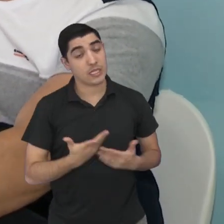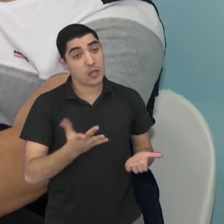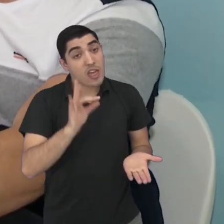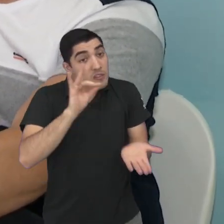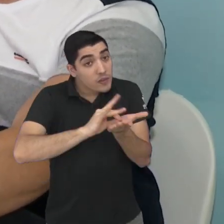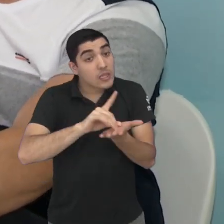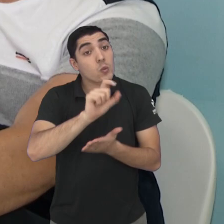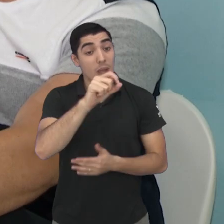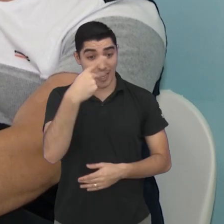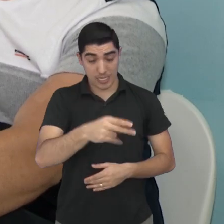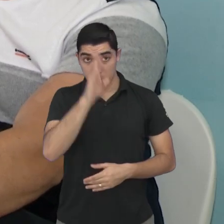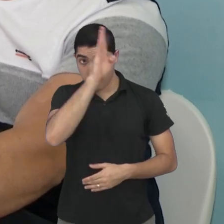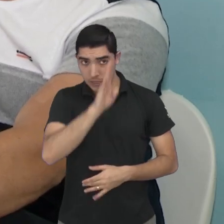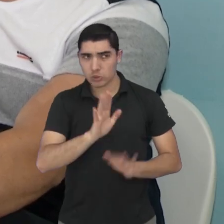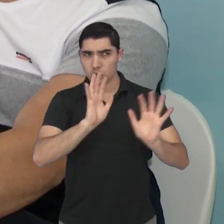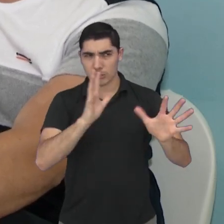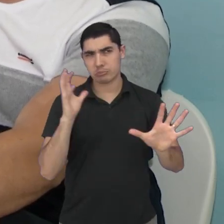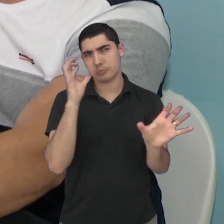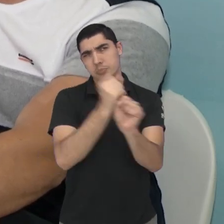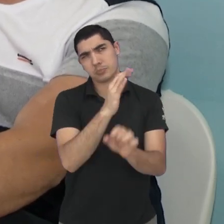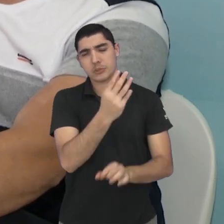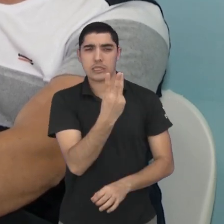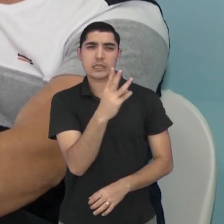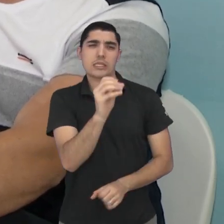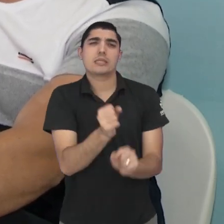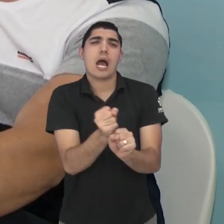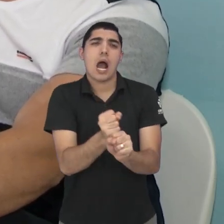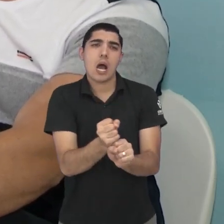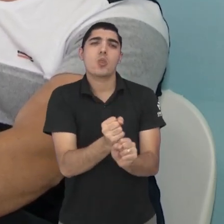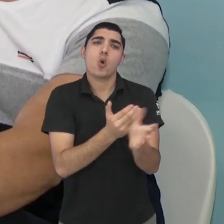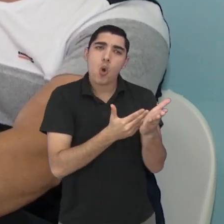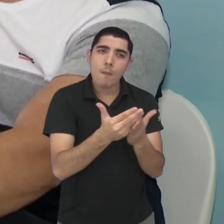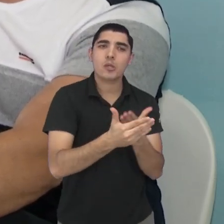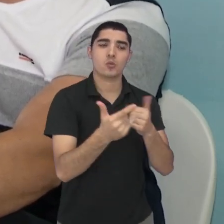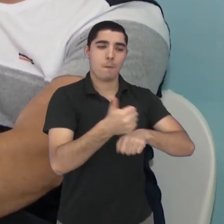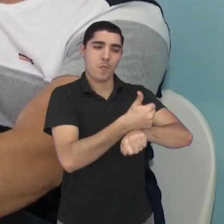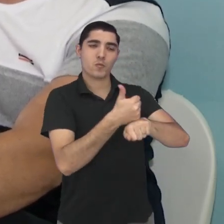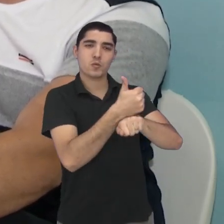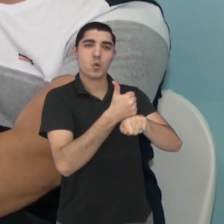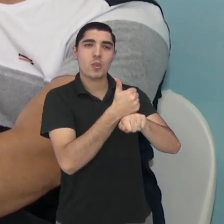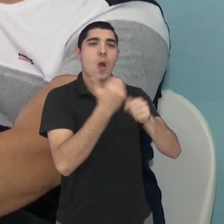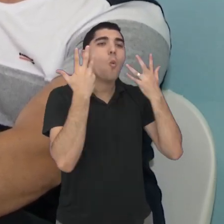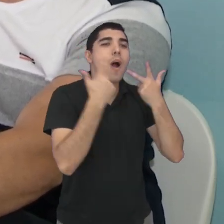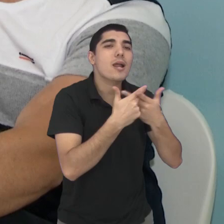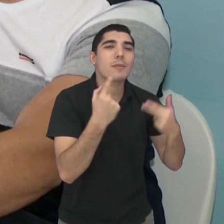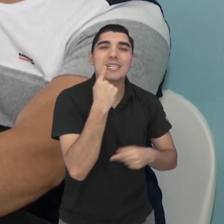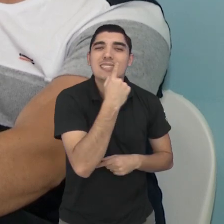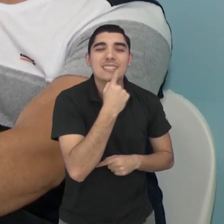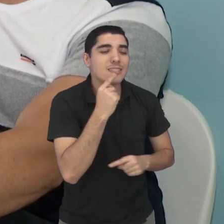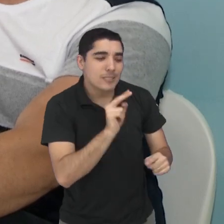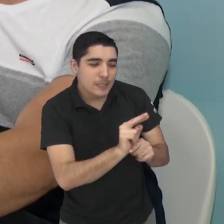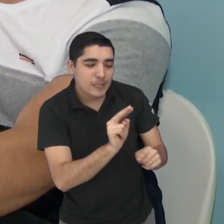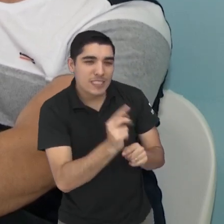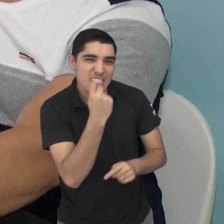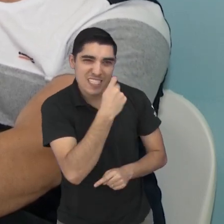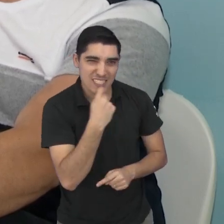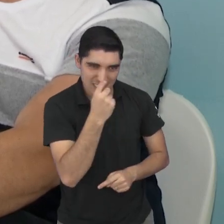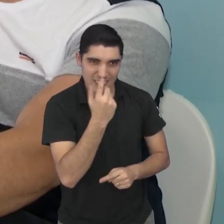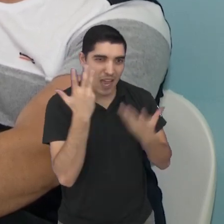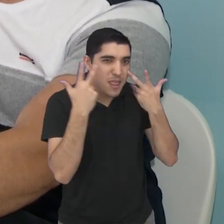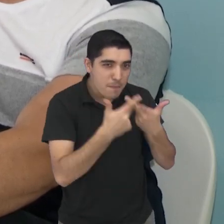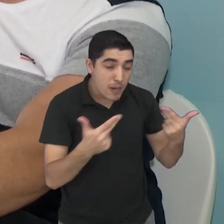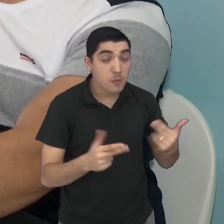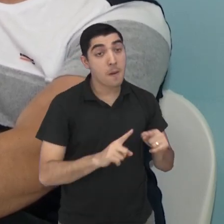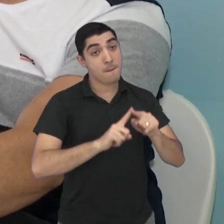já existe no Brasil há quase 30 anos, mas o cuidado com o pet, né, essa relação